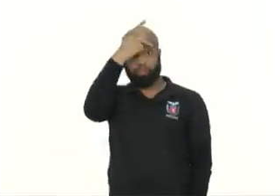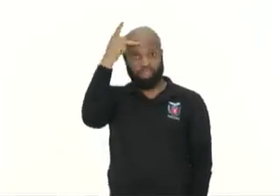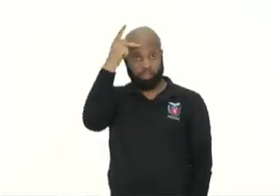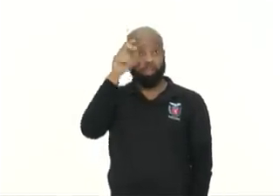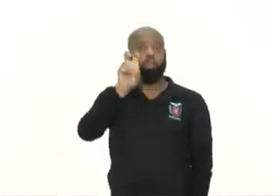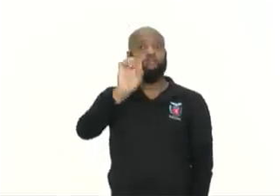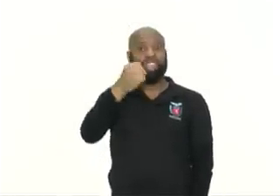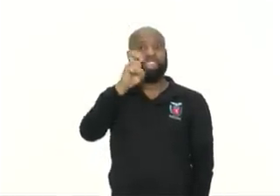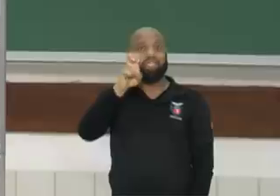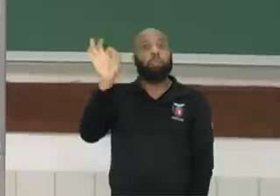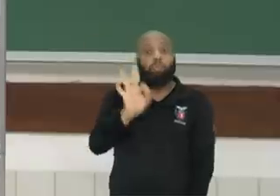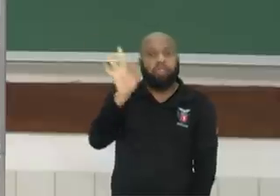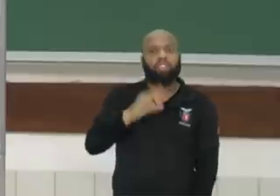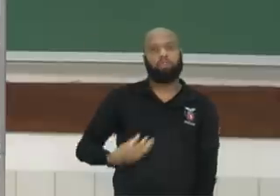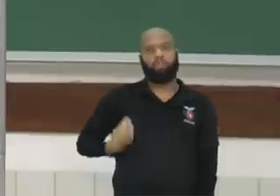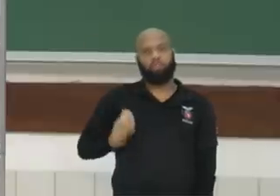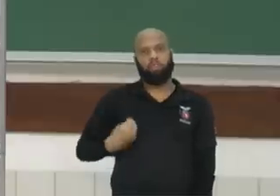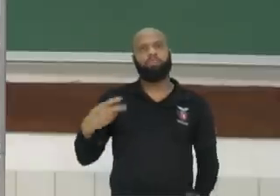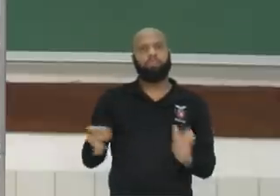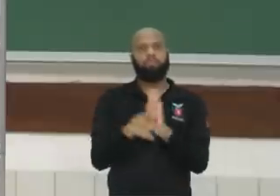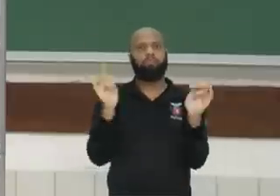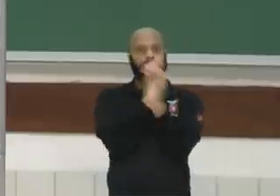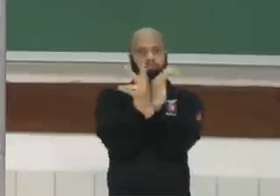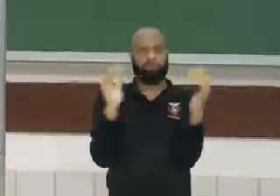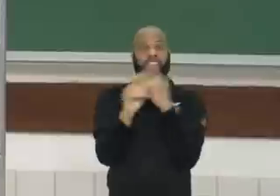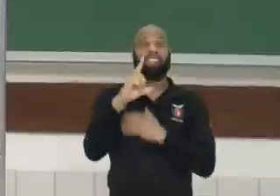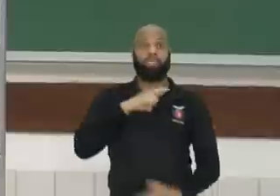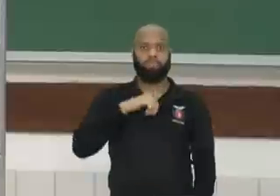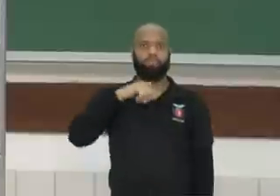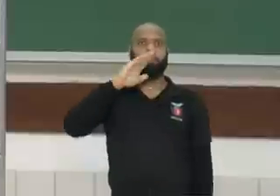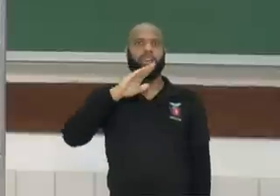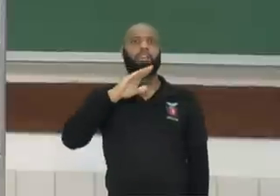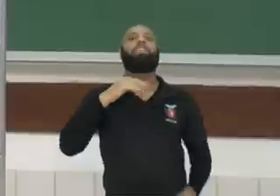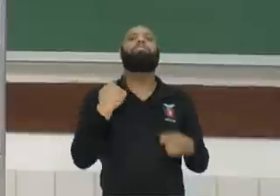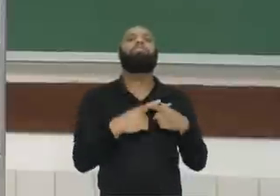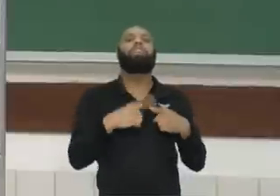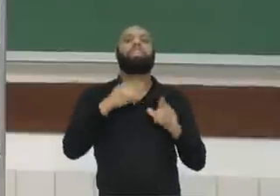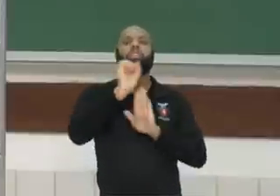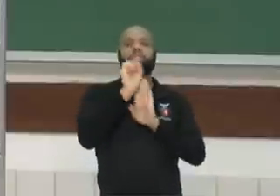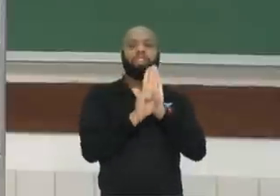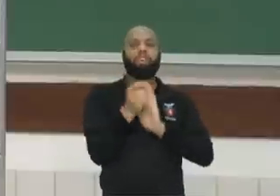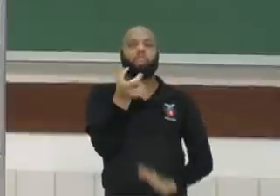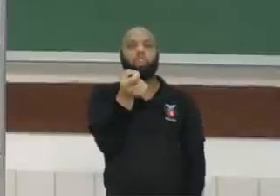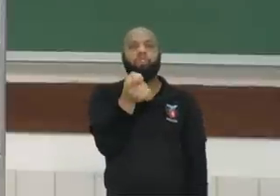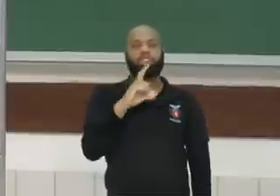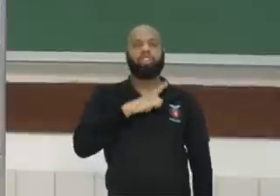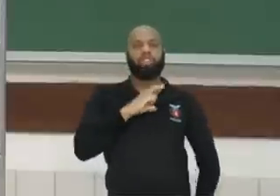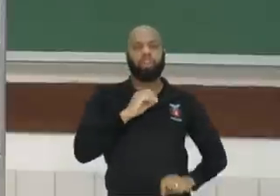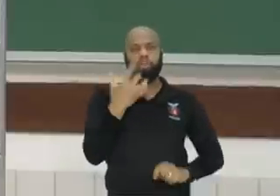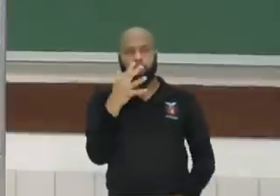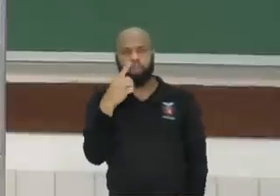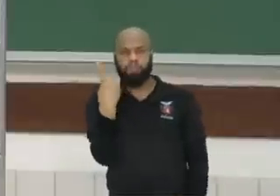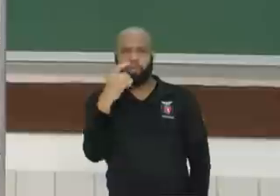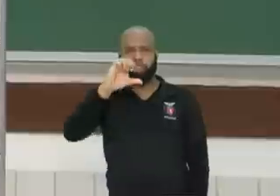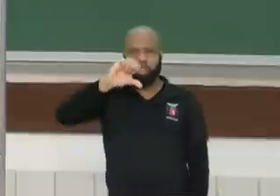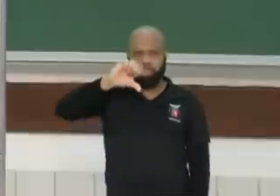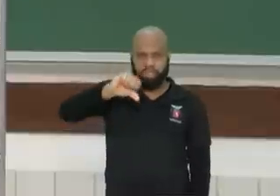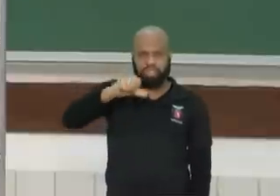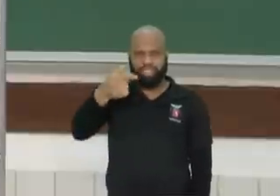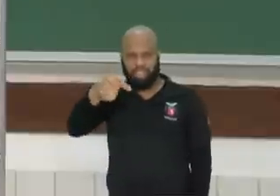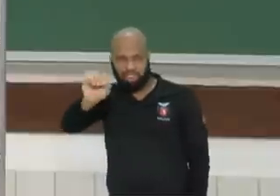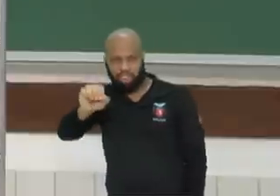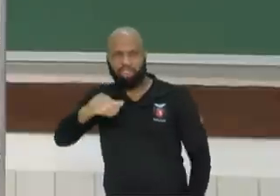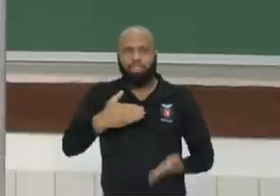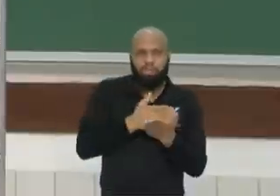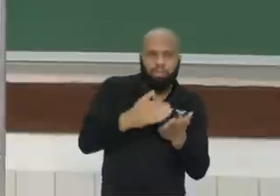Nós passamos aí por um processo de urbanização, principalmente no século XX, né, ali por volta de 1970,